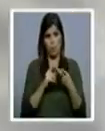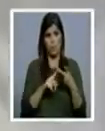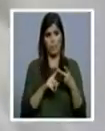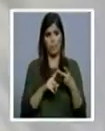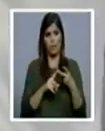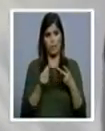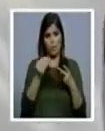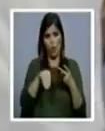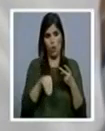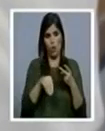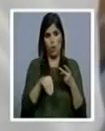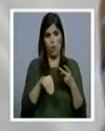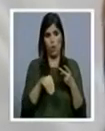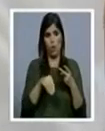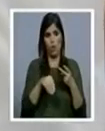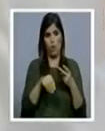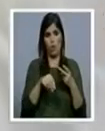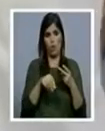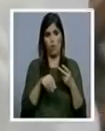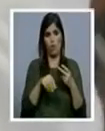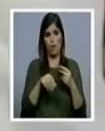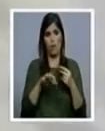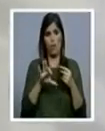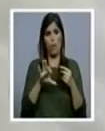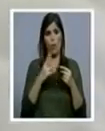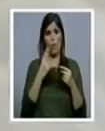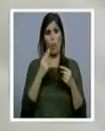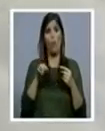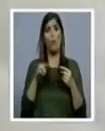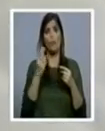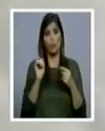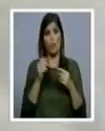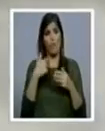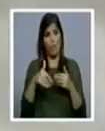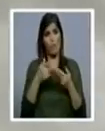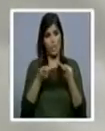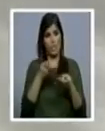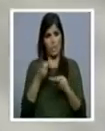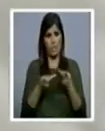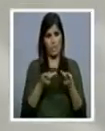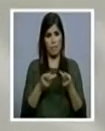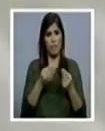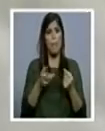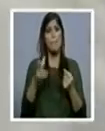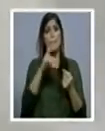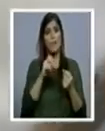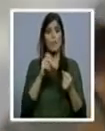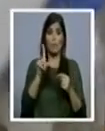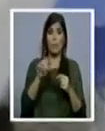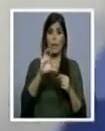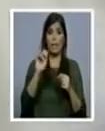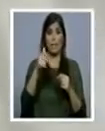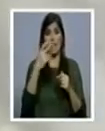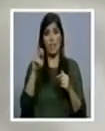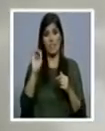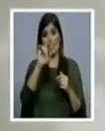Depois, adiciono a substância úmica que vamos analisar. Pedro Rocha e Catarina